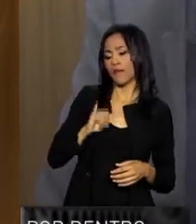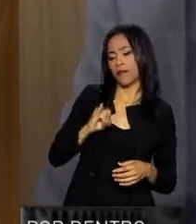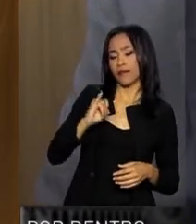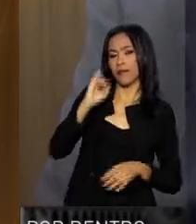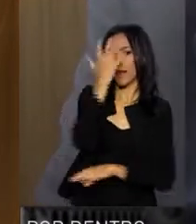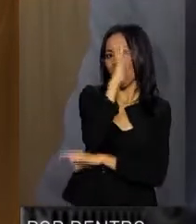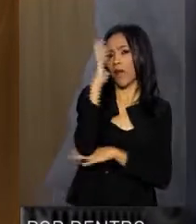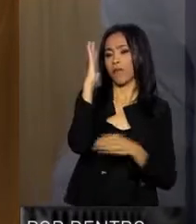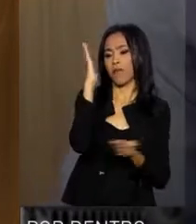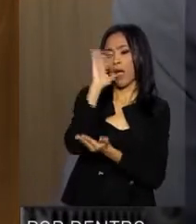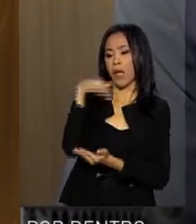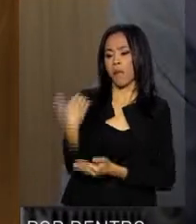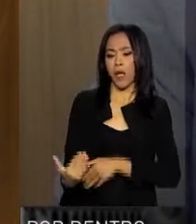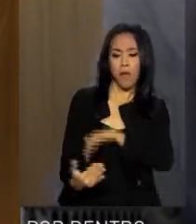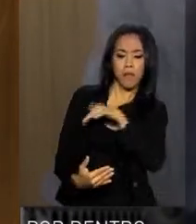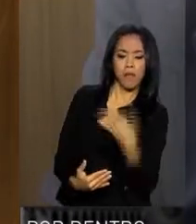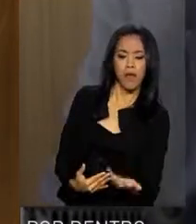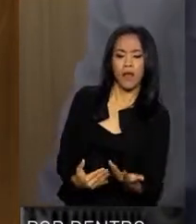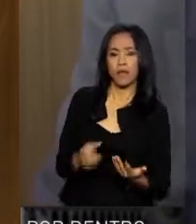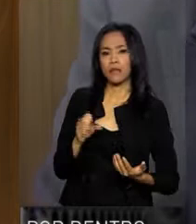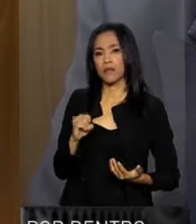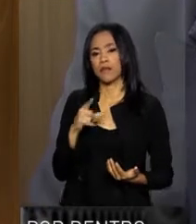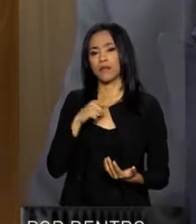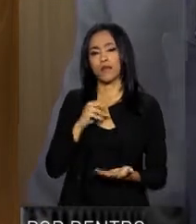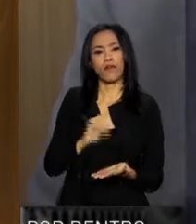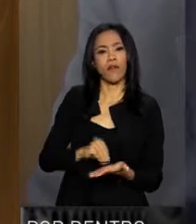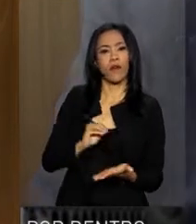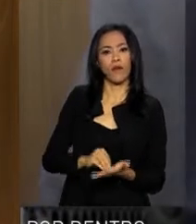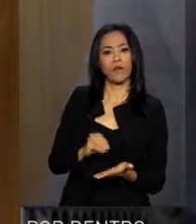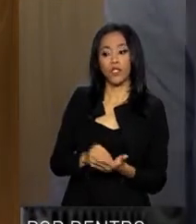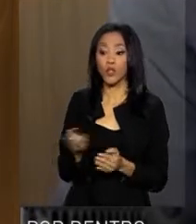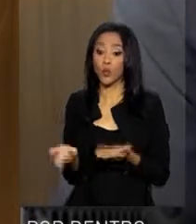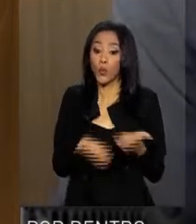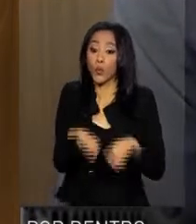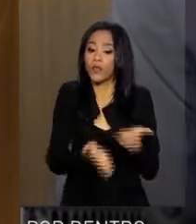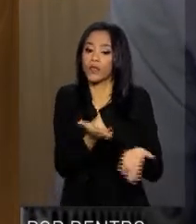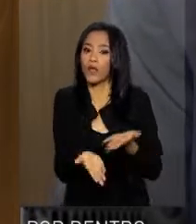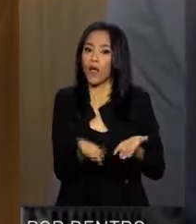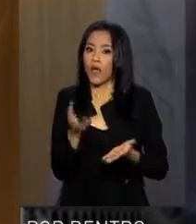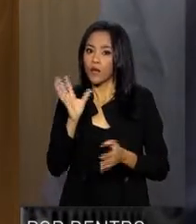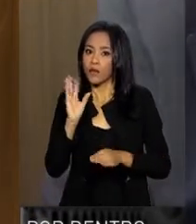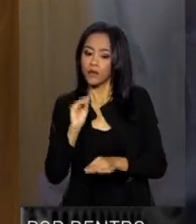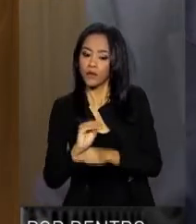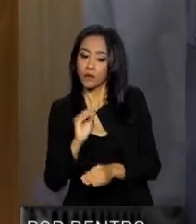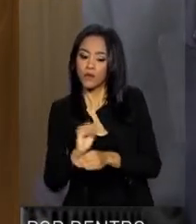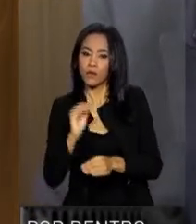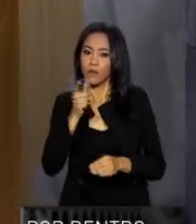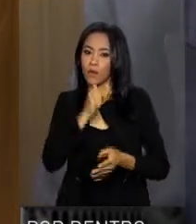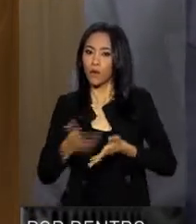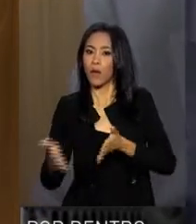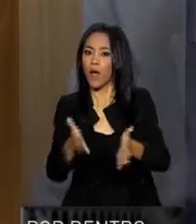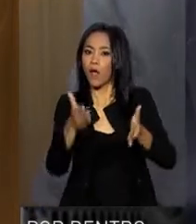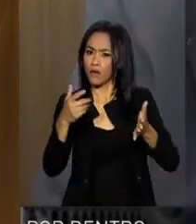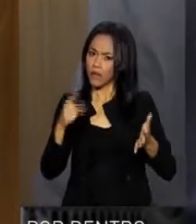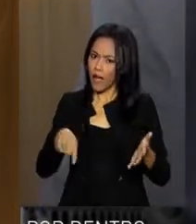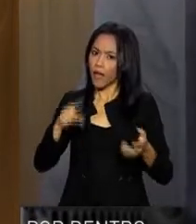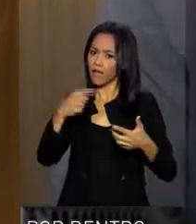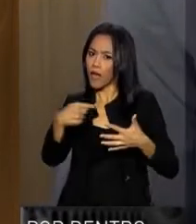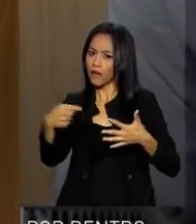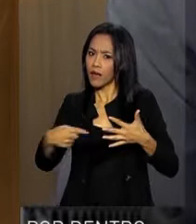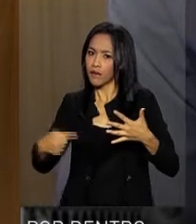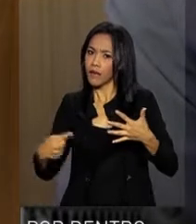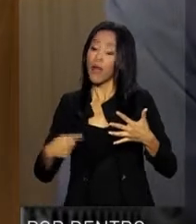é falta de trato para com as nascentes enfim essa é uma é uma é uma questão que o ministério